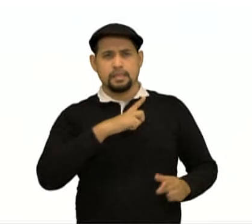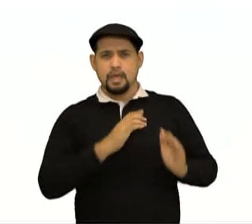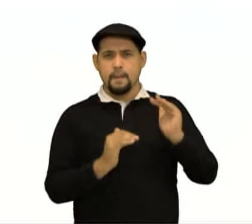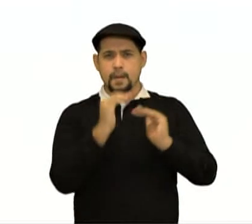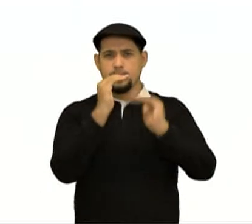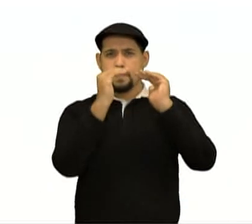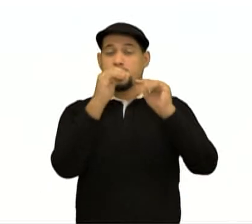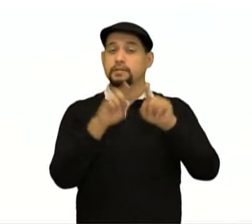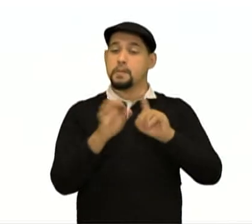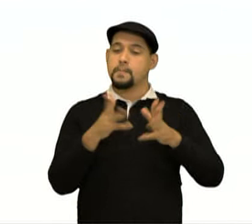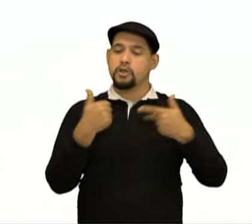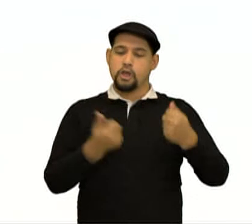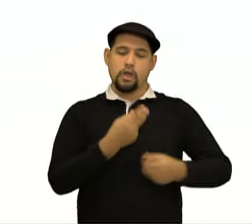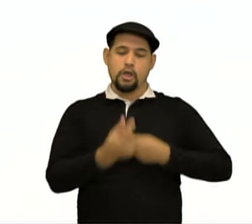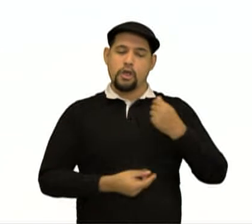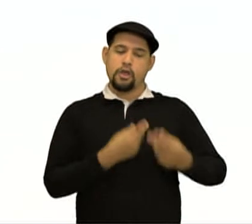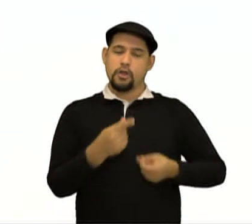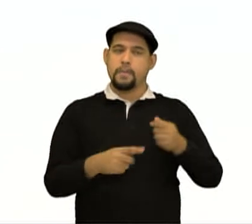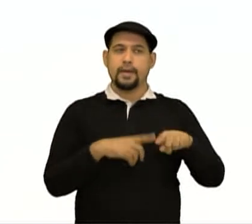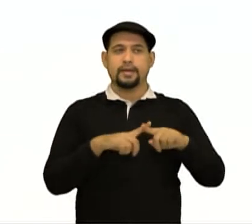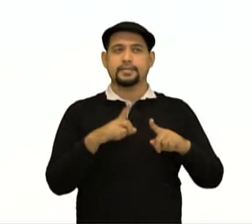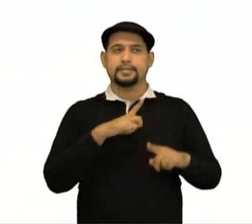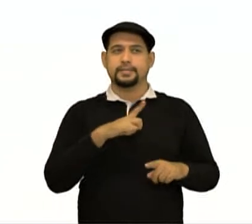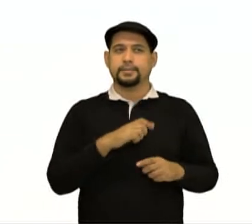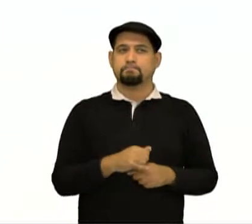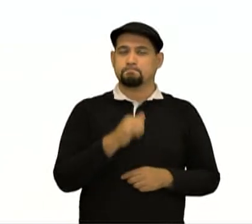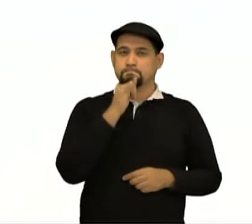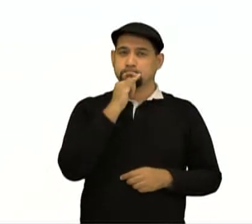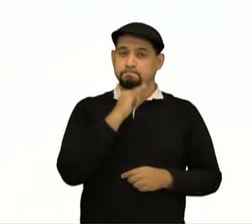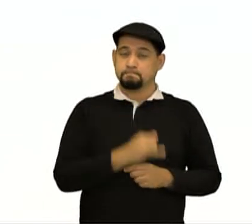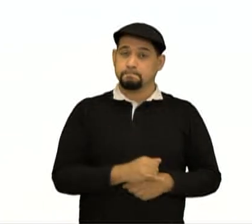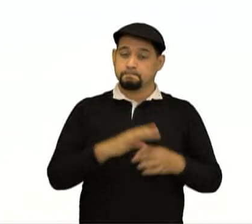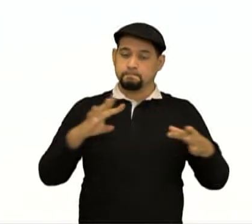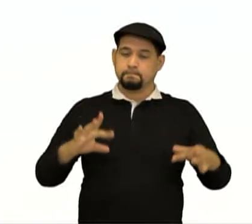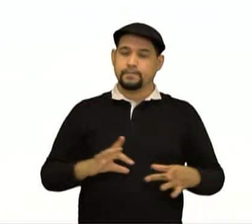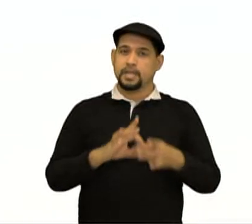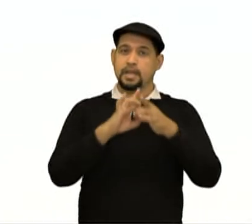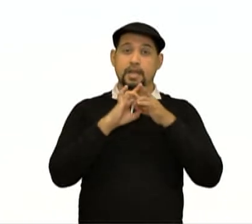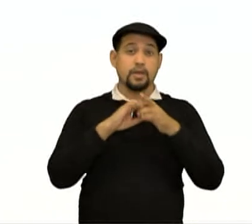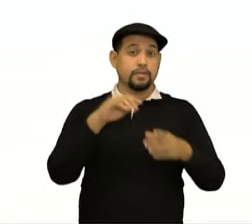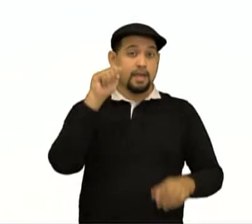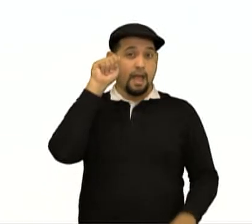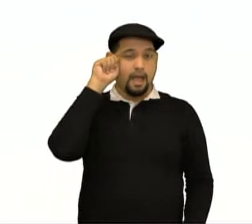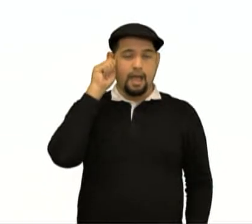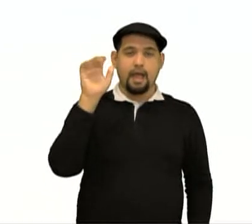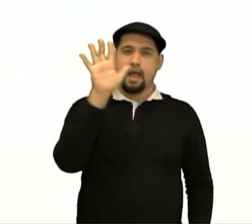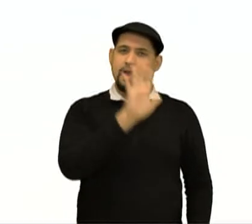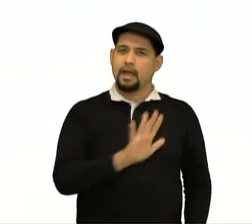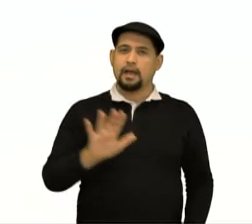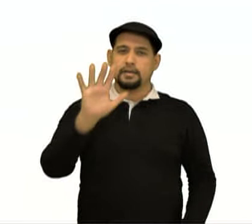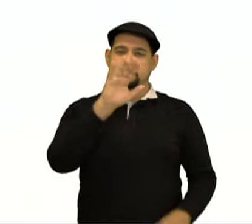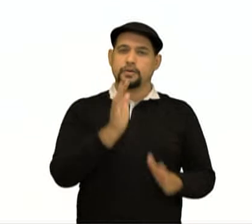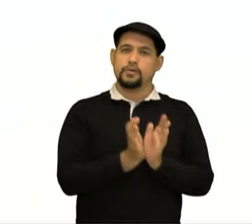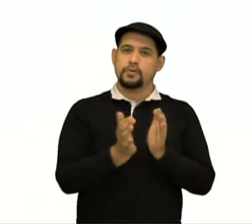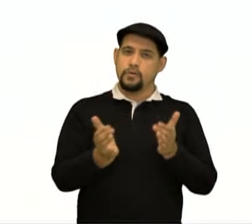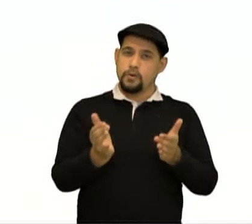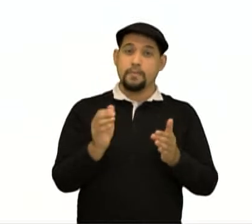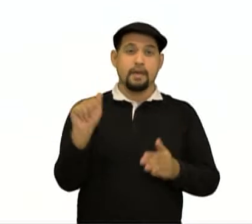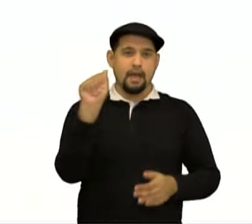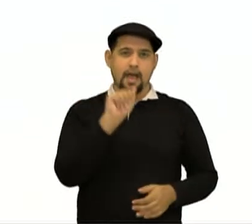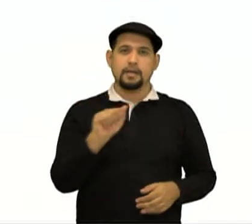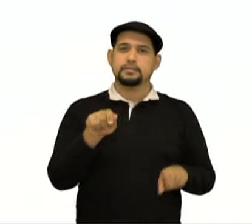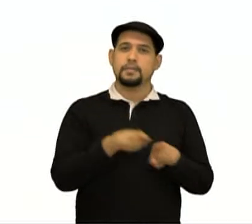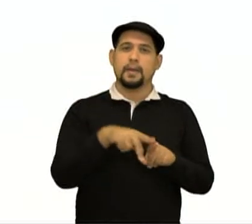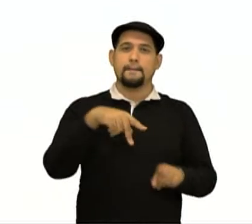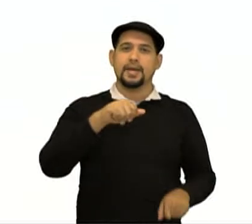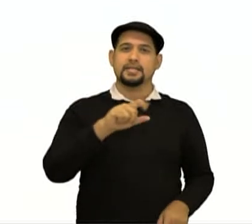patamar melhoria Econômica mas temos a união da Ásia e no Pacífico que a comunidade econômica da Ásia e